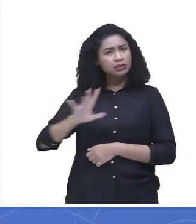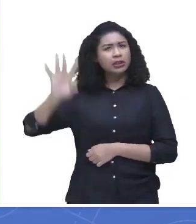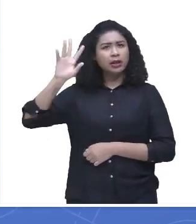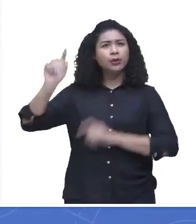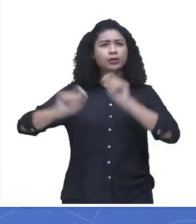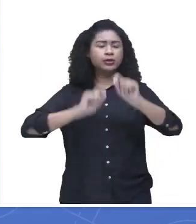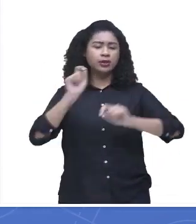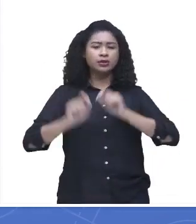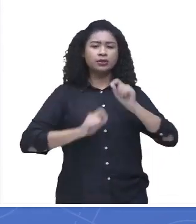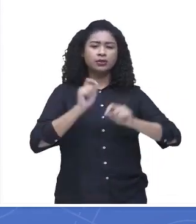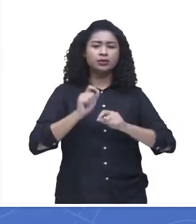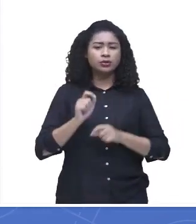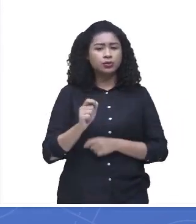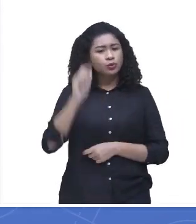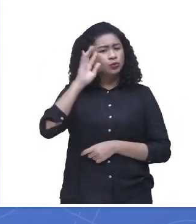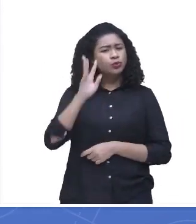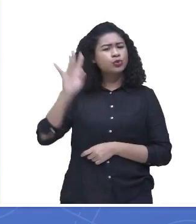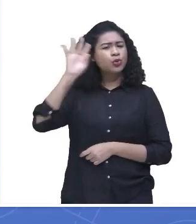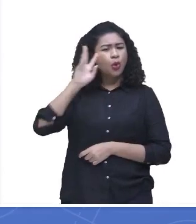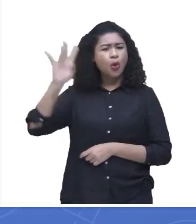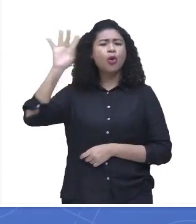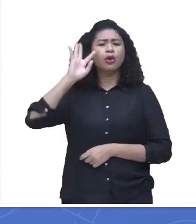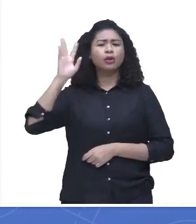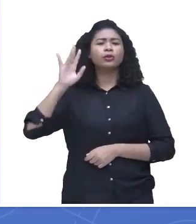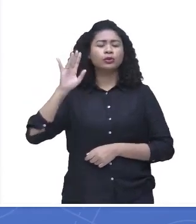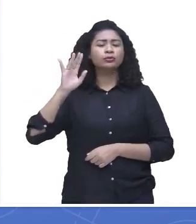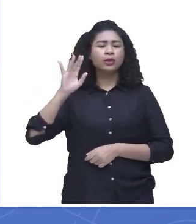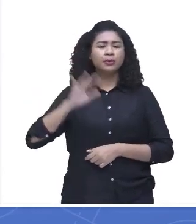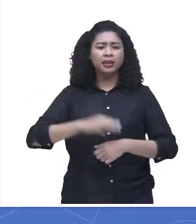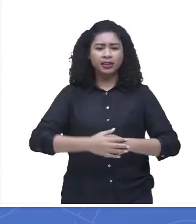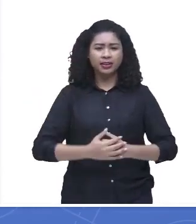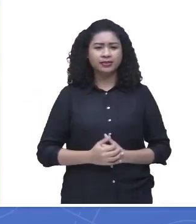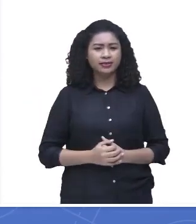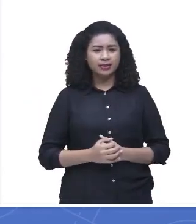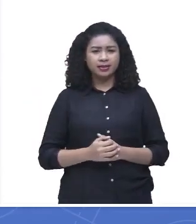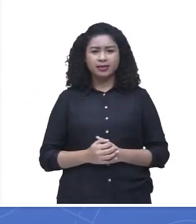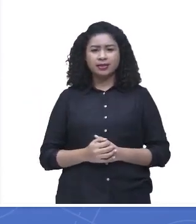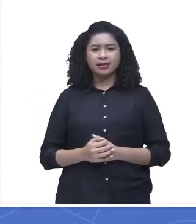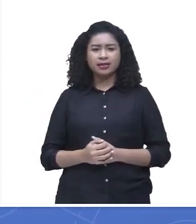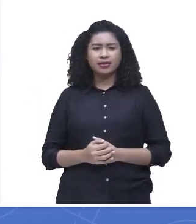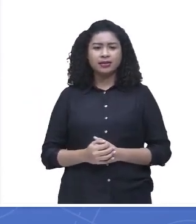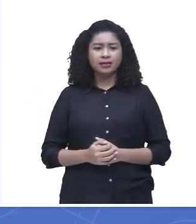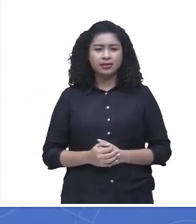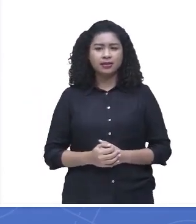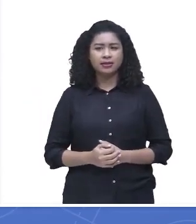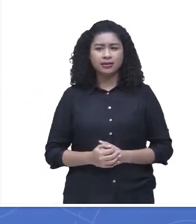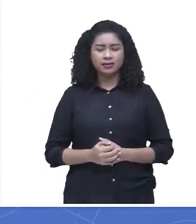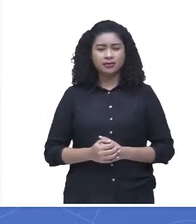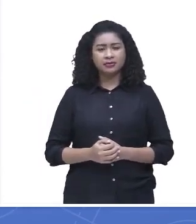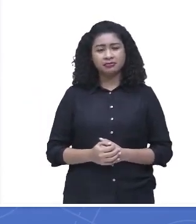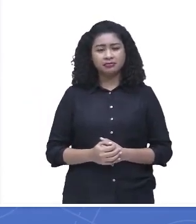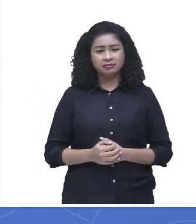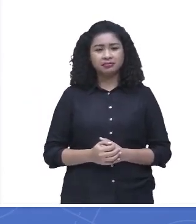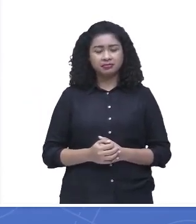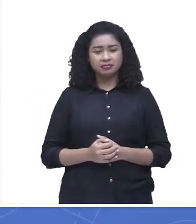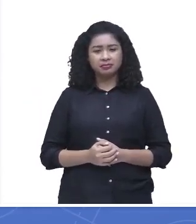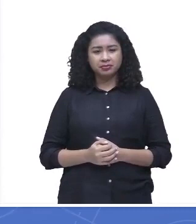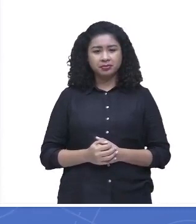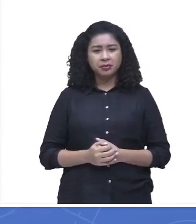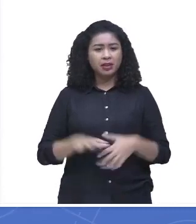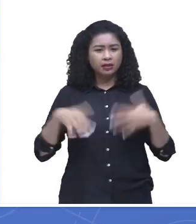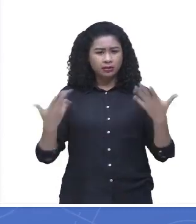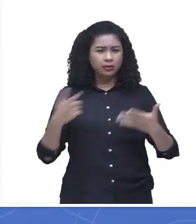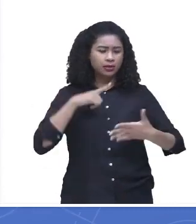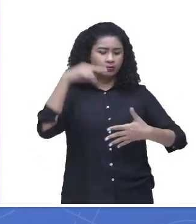americano, que vai fortalecer ainda mais esses ideais. Então, o que vai acontecer nesse momento? Nós temos aí as nossas alternativas.